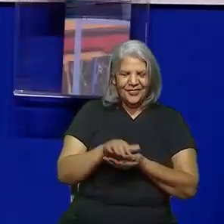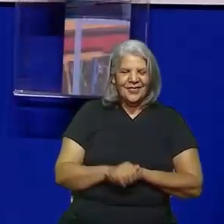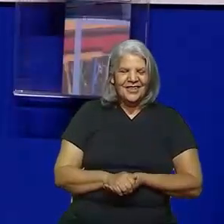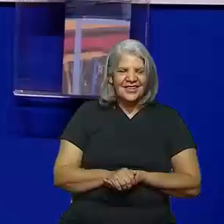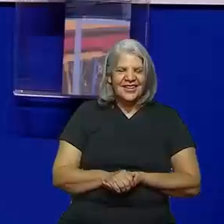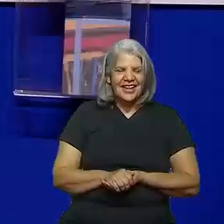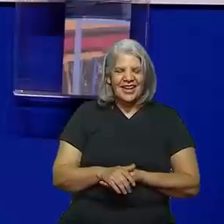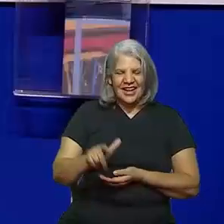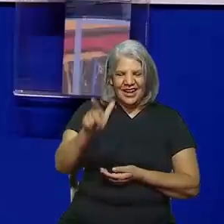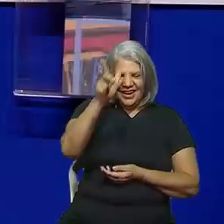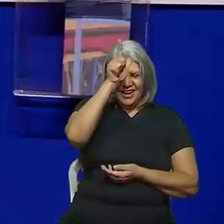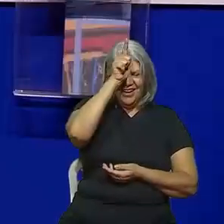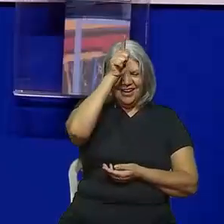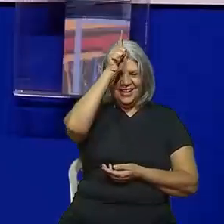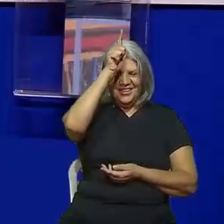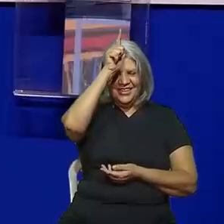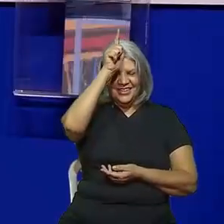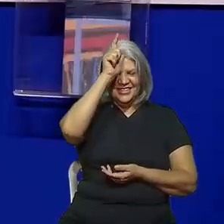na Alemanha.